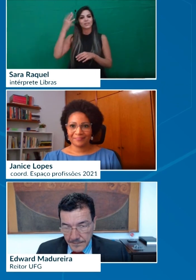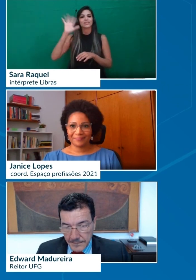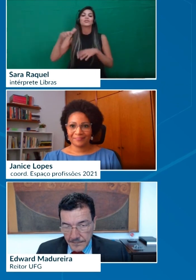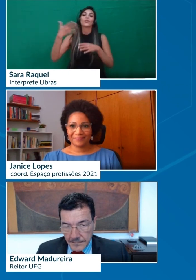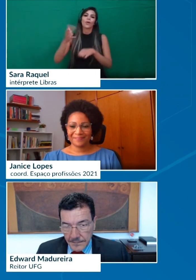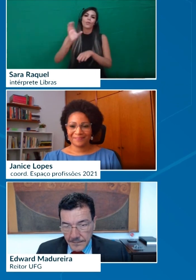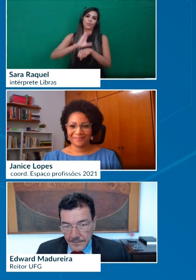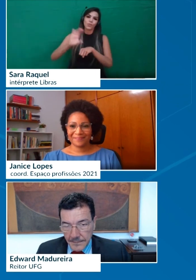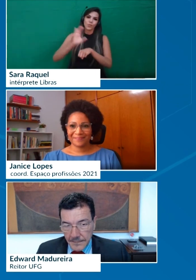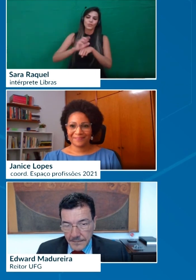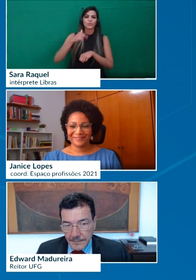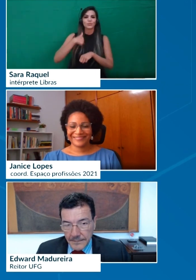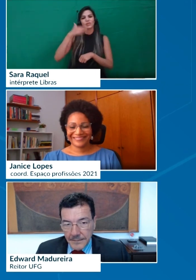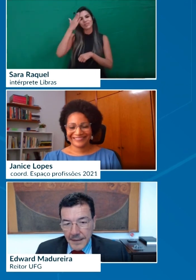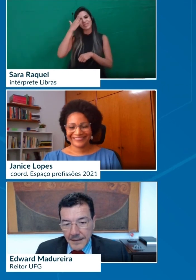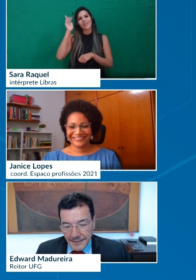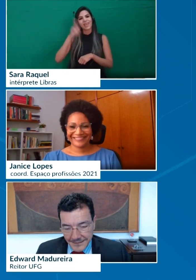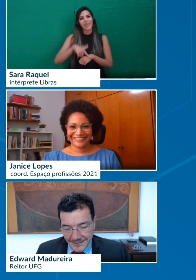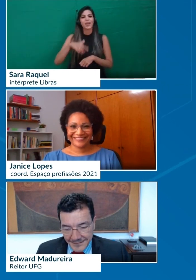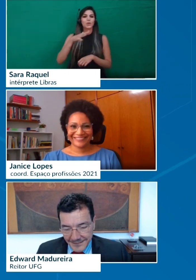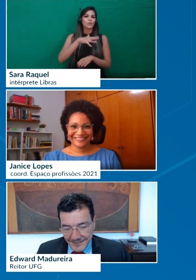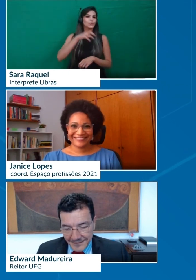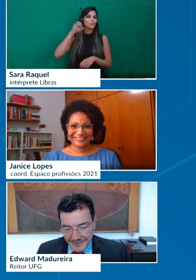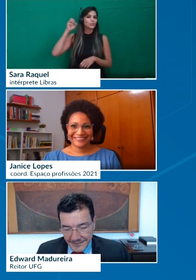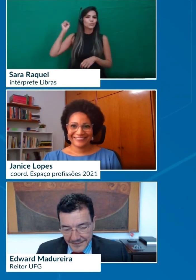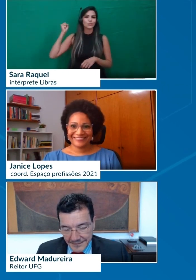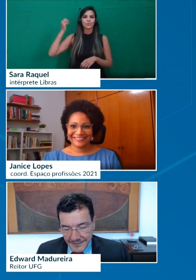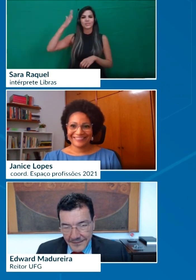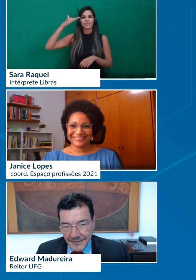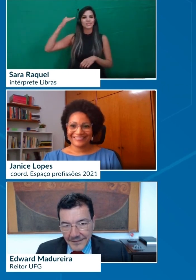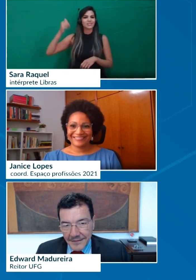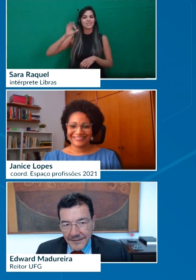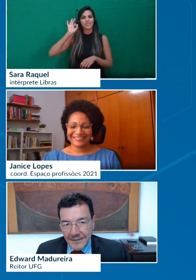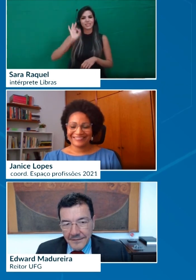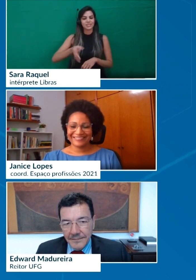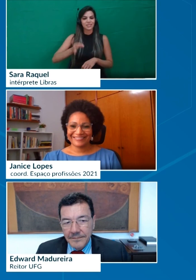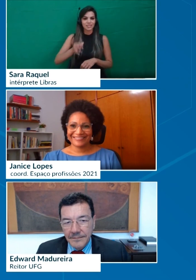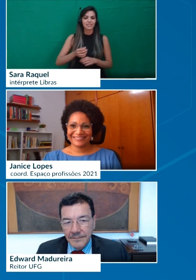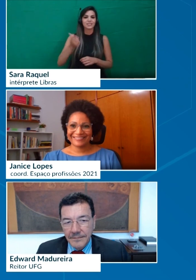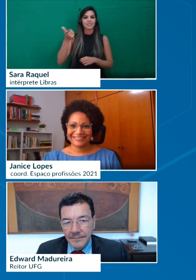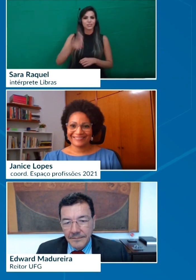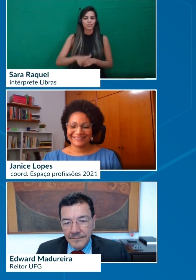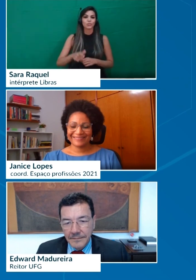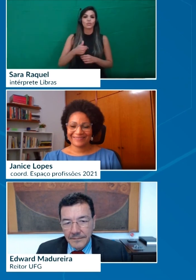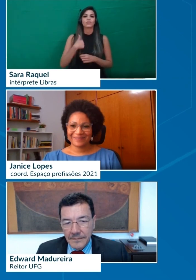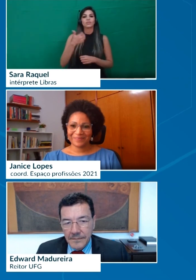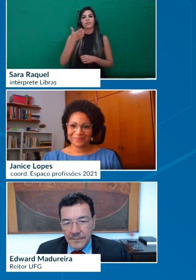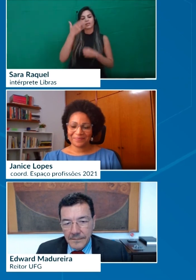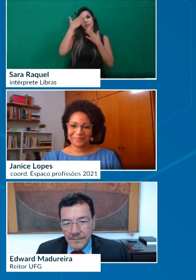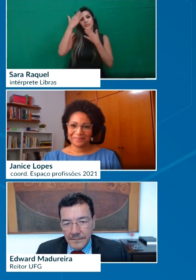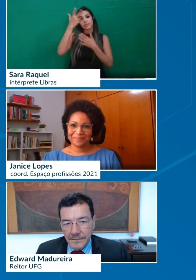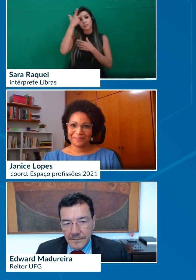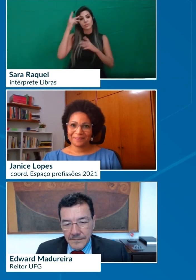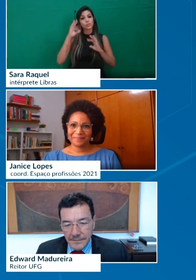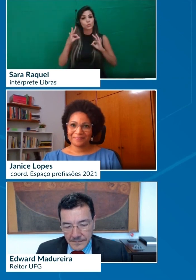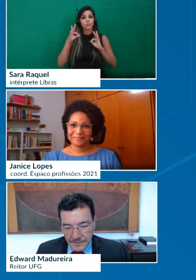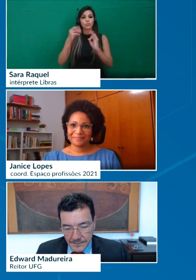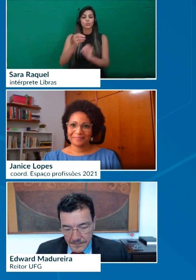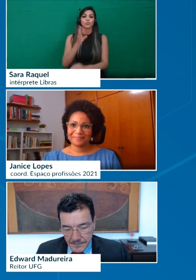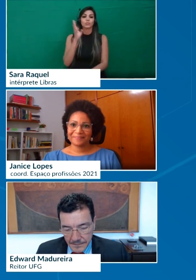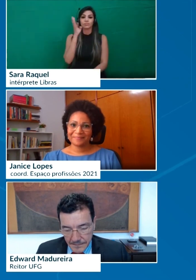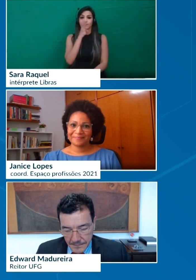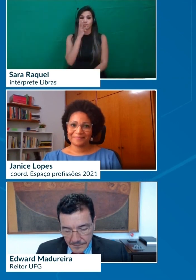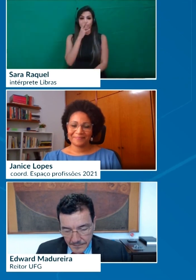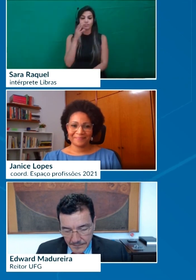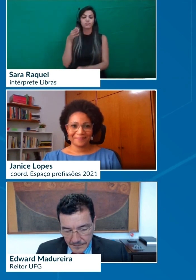um sucesso novamente. Quero agradecer aqui o Francisco e todos que participaram hoje do programa, né, mandando